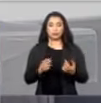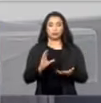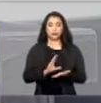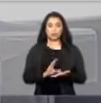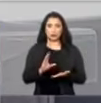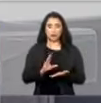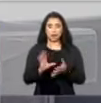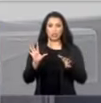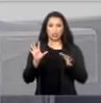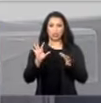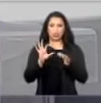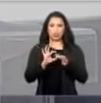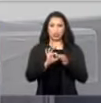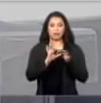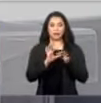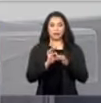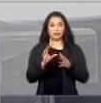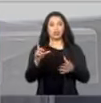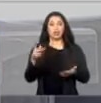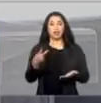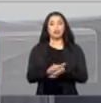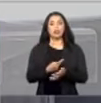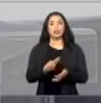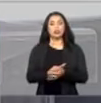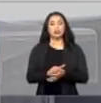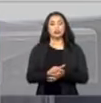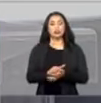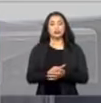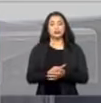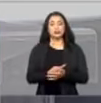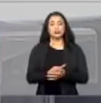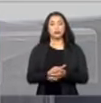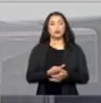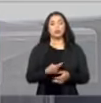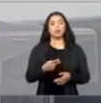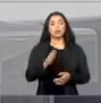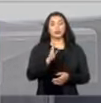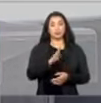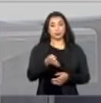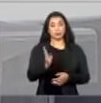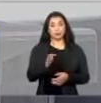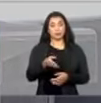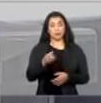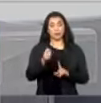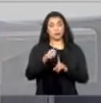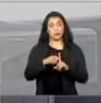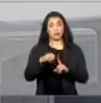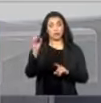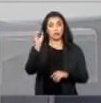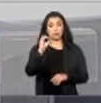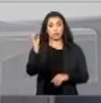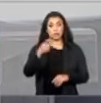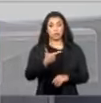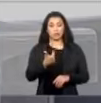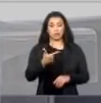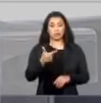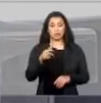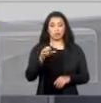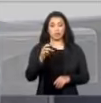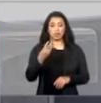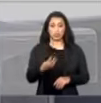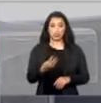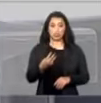Civil foram revogadas em outubro de 2003, antes mesmo de completarem-se 2 anos